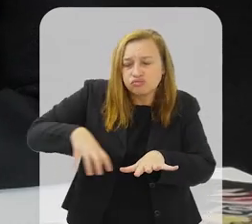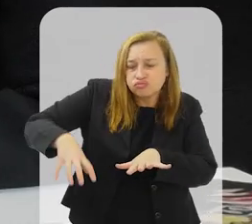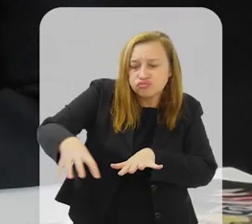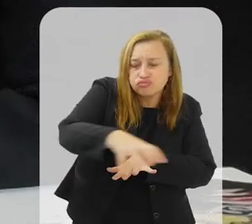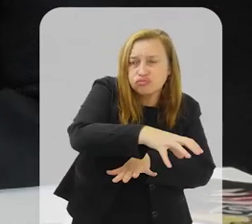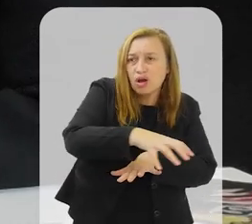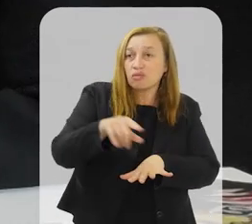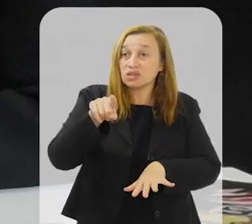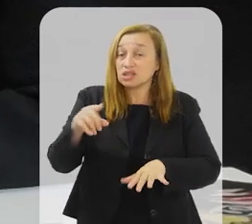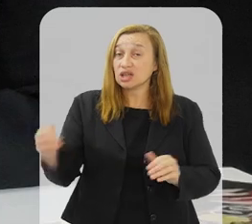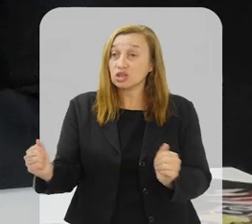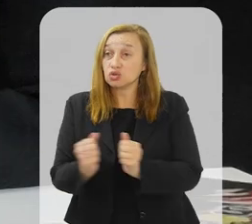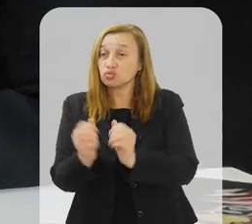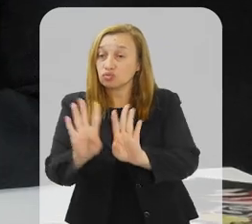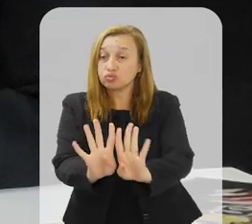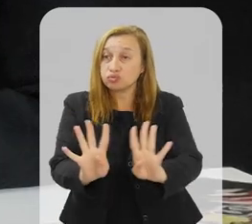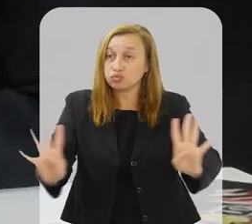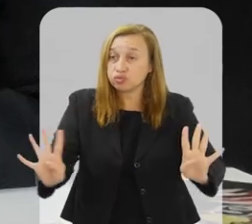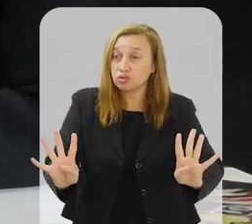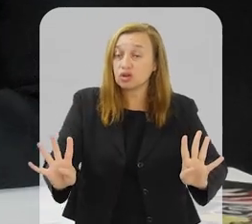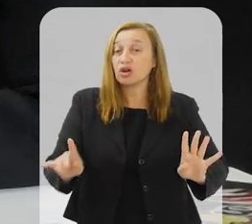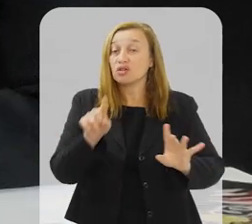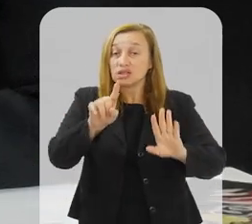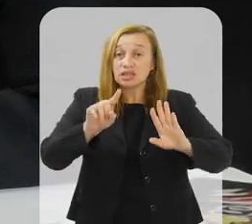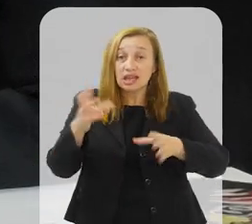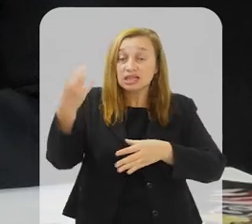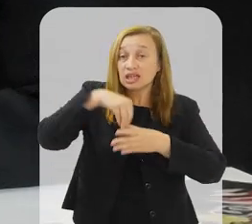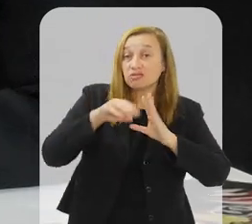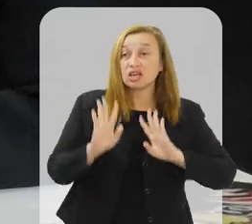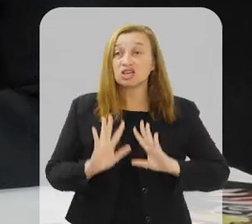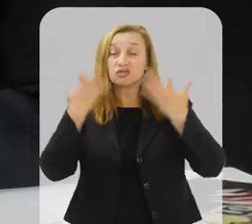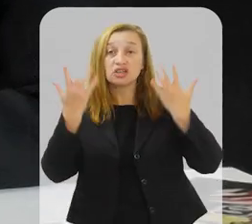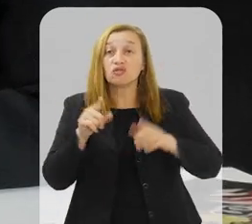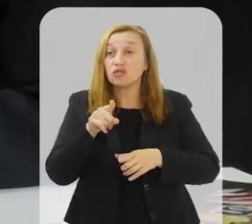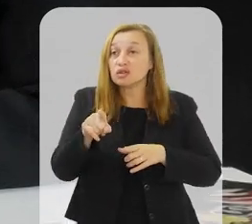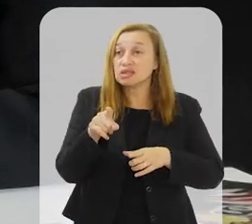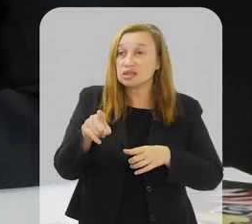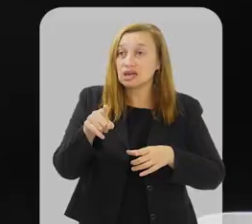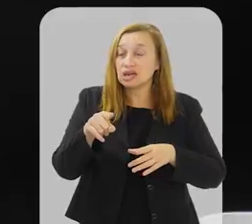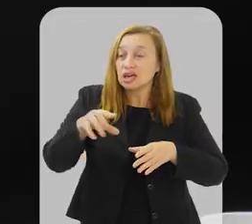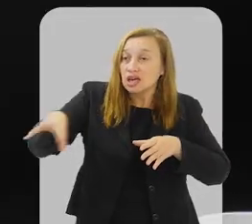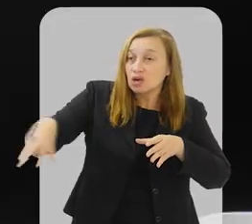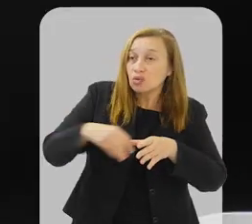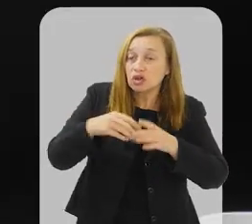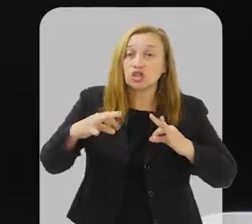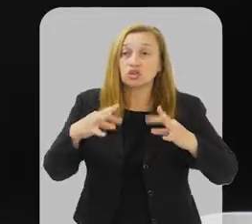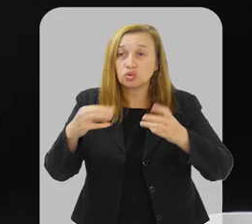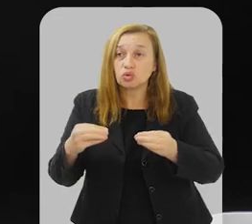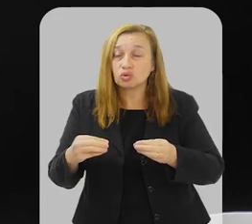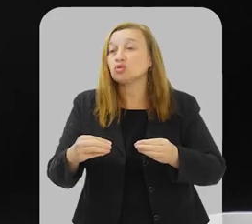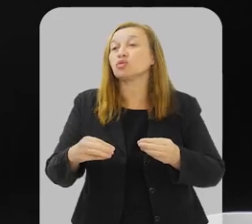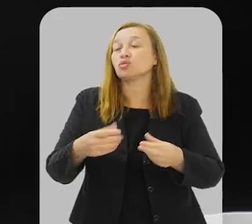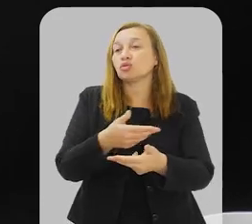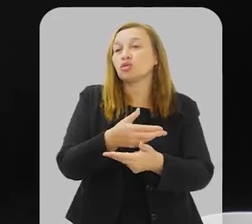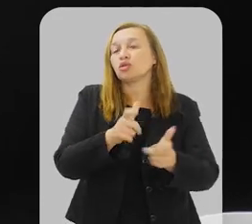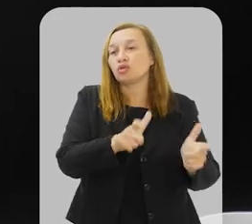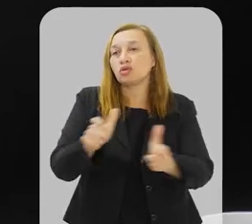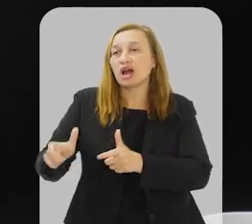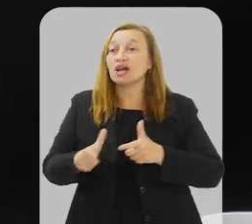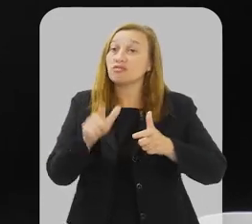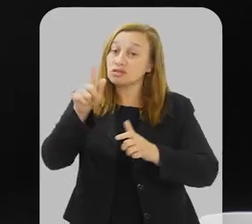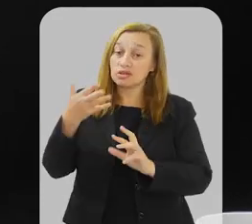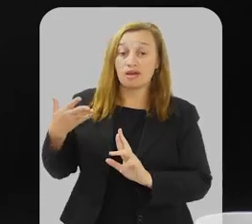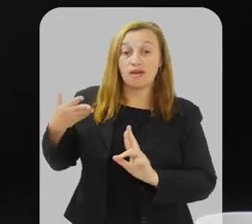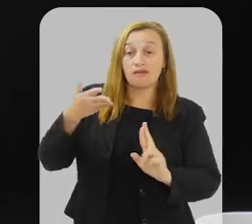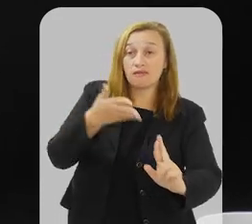alegórico você tá na ala você tá na como você disse nas festas eu acho que você é uma grande referência para que